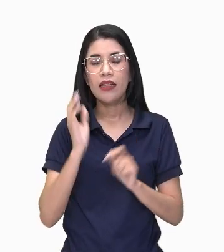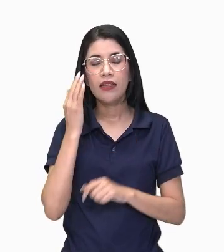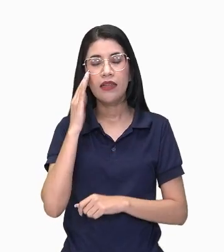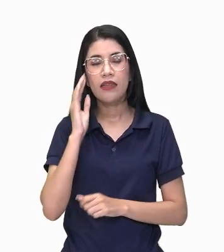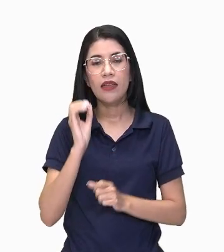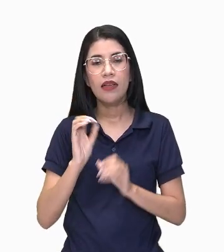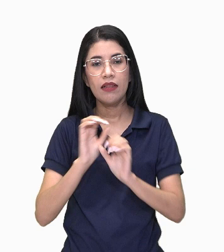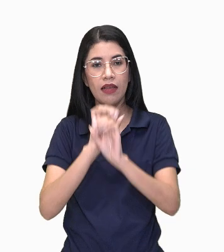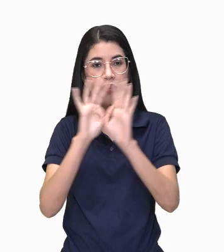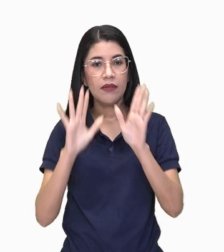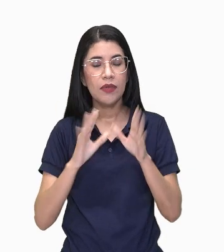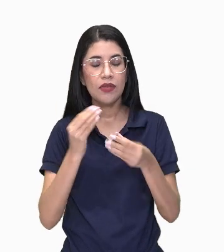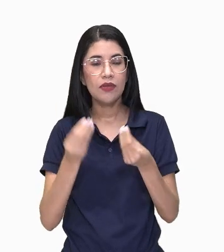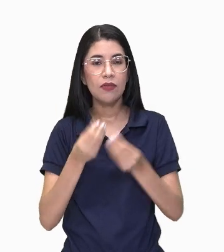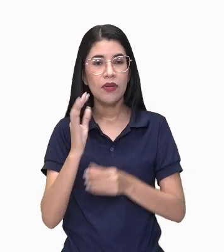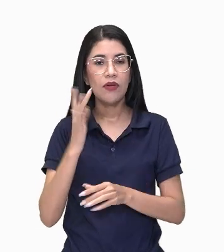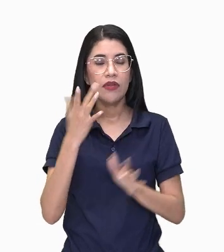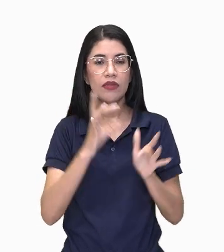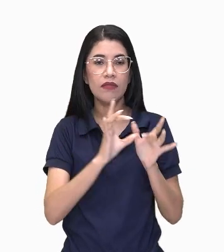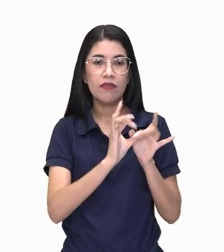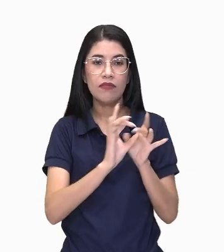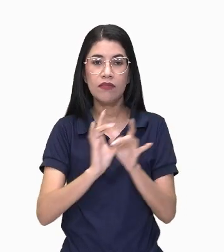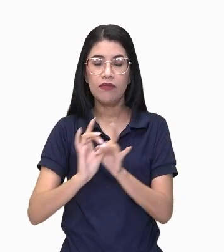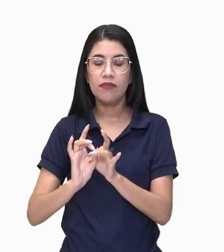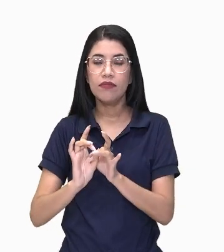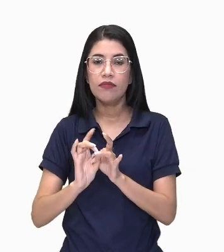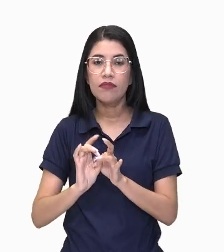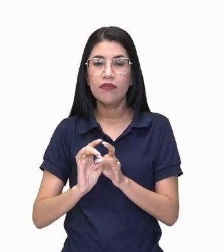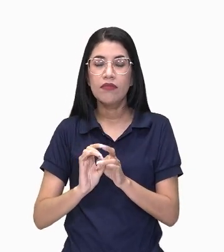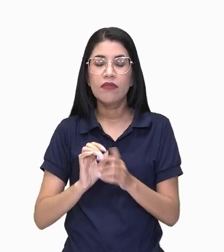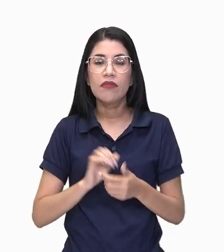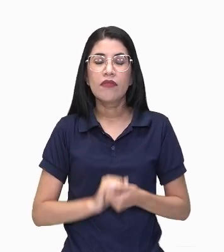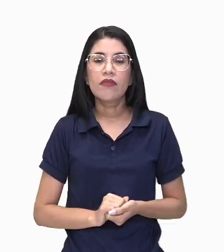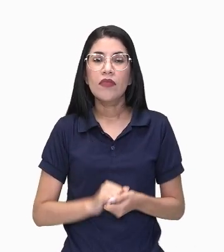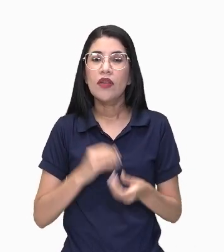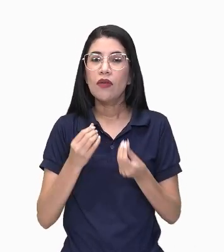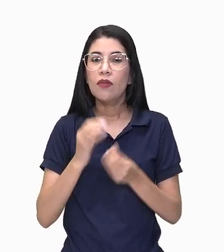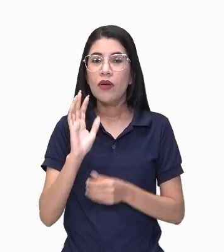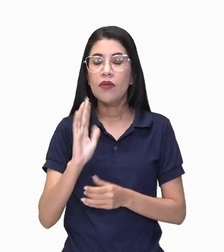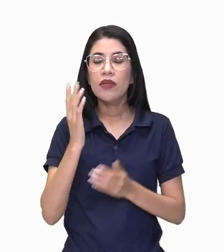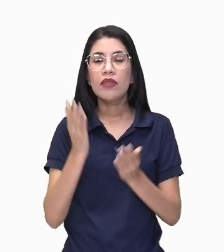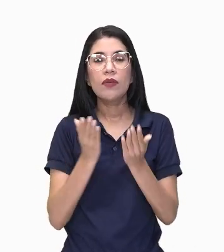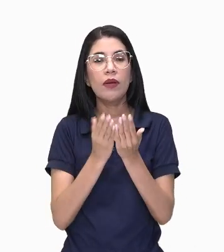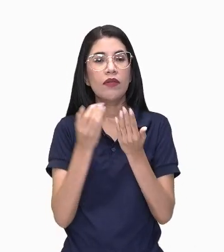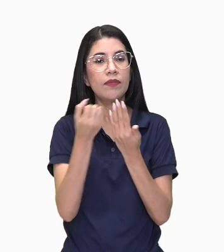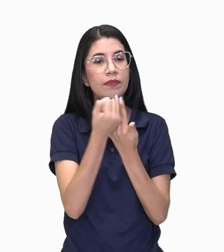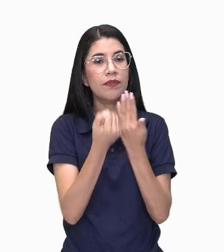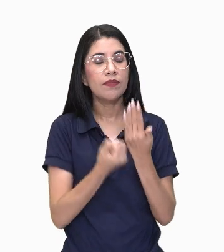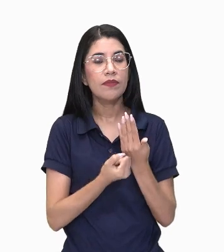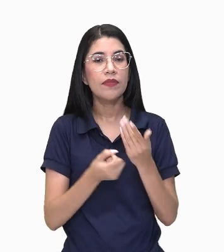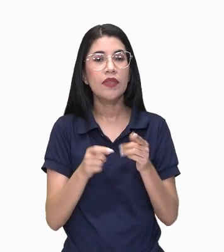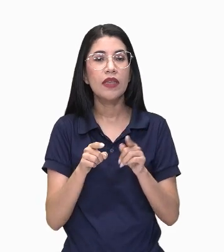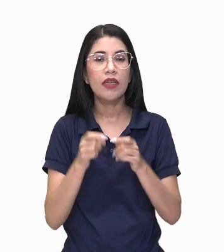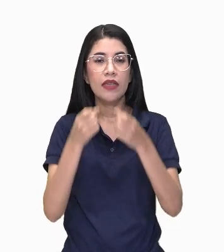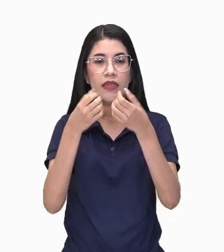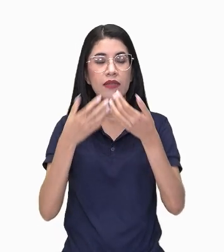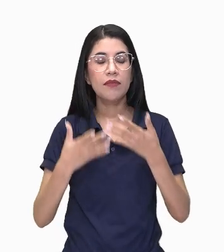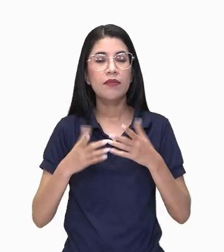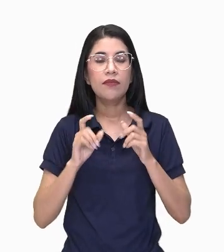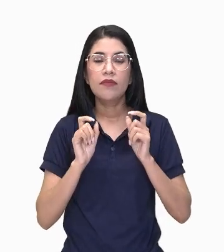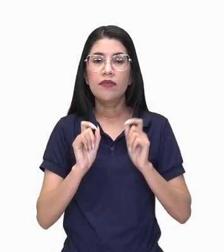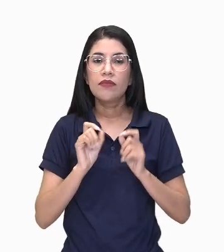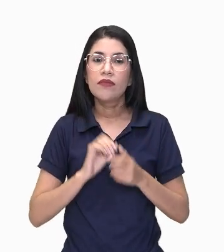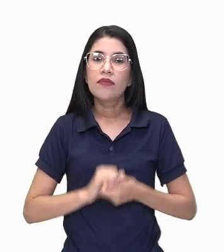melhor esse contexto em que a reforma protestante ela vai acontecer. E o texto nos fala o seguinte, pessoal,